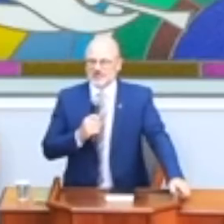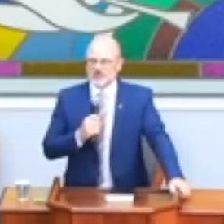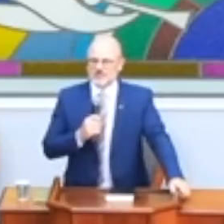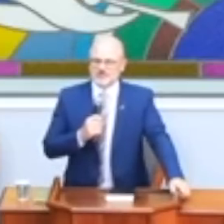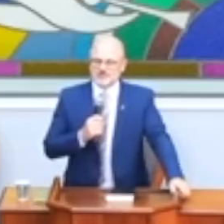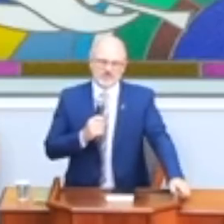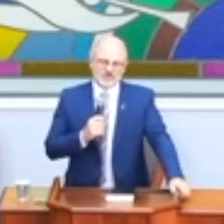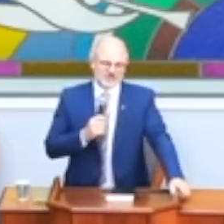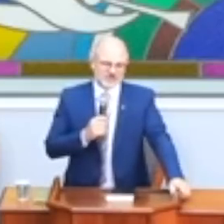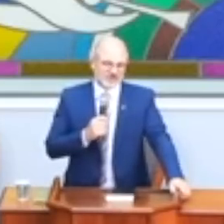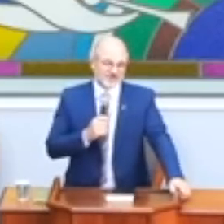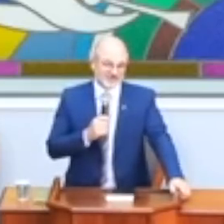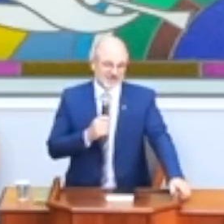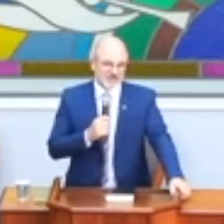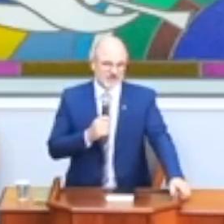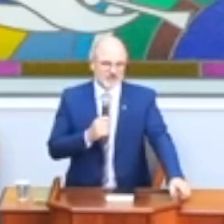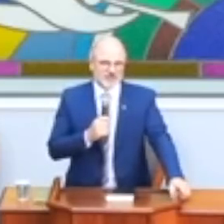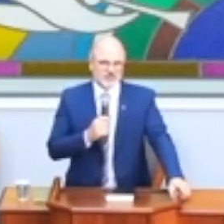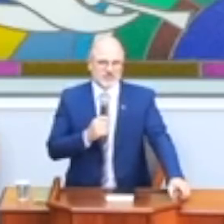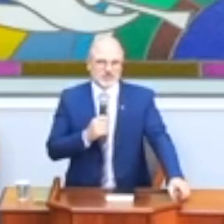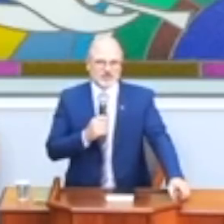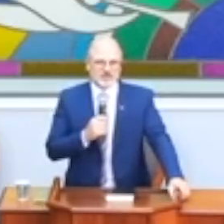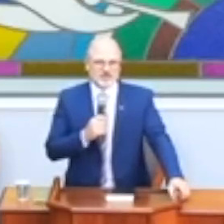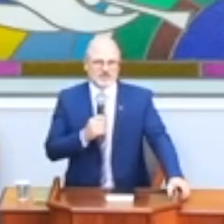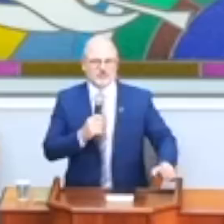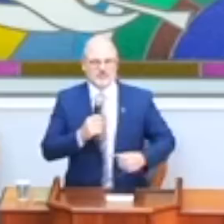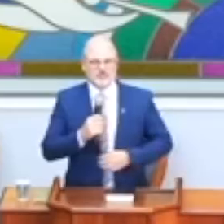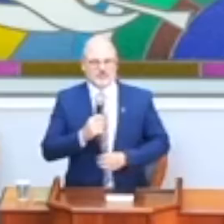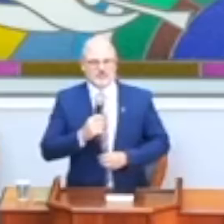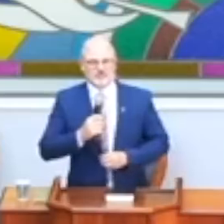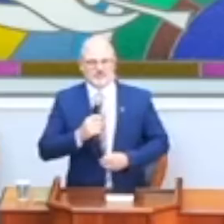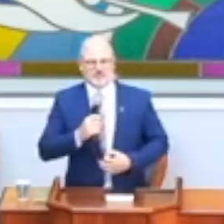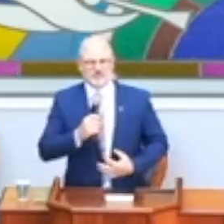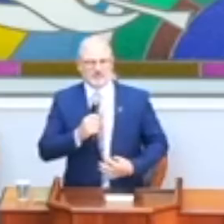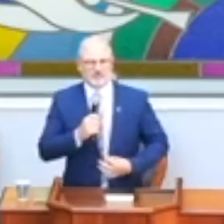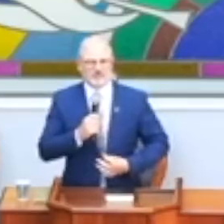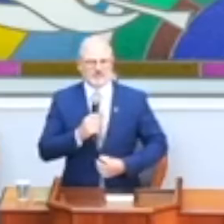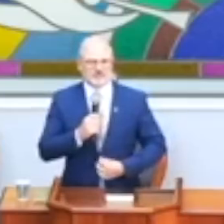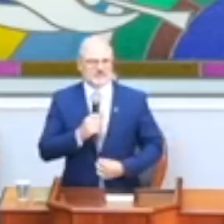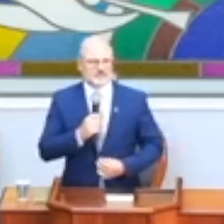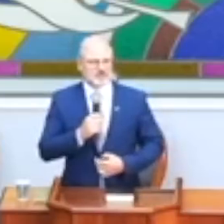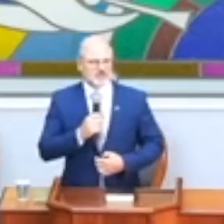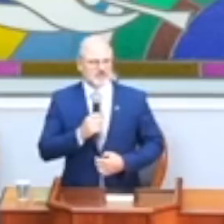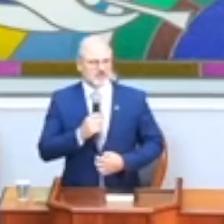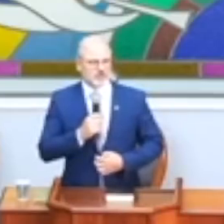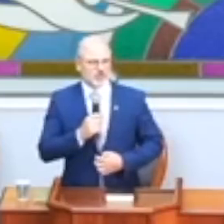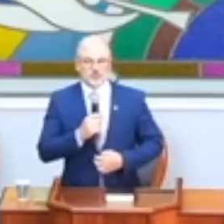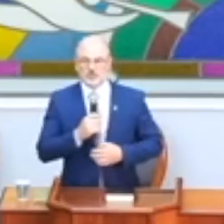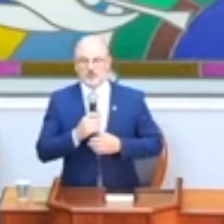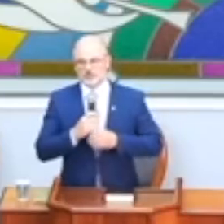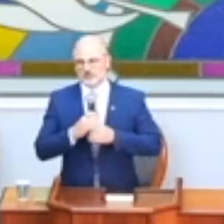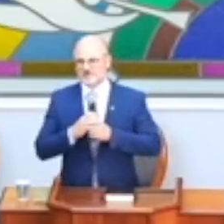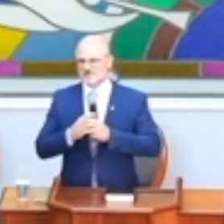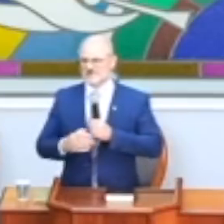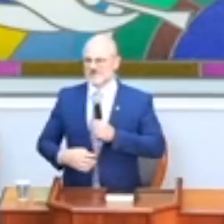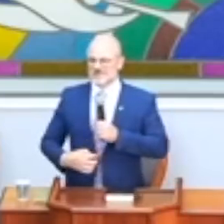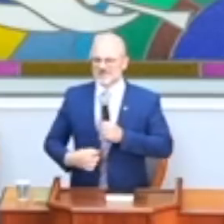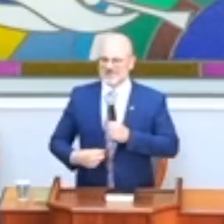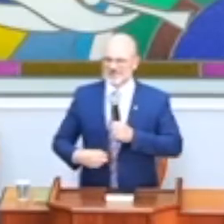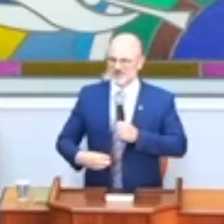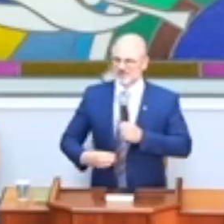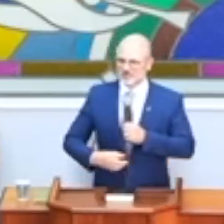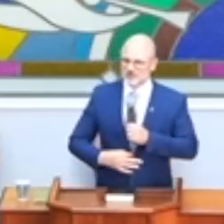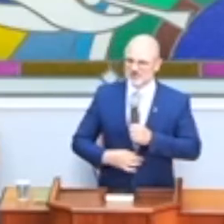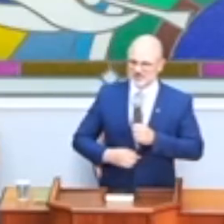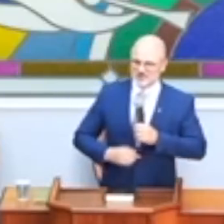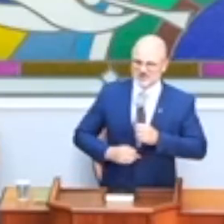que essa série, na verdade, eu apresentei lá no NASP, alguns anos atrás, e foram 8 domingos, né? E